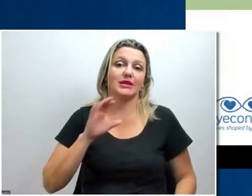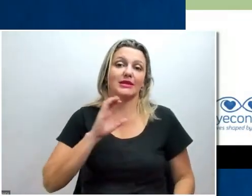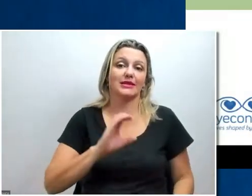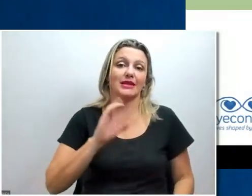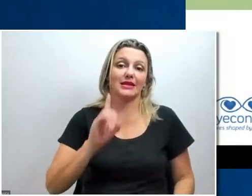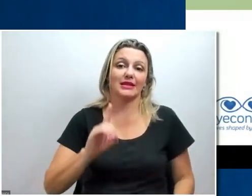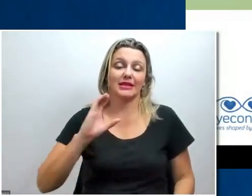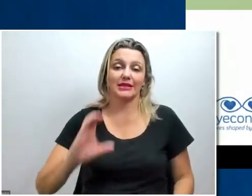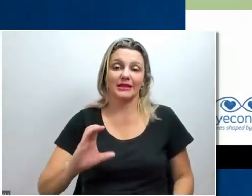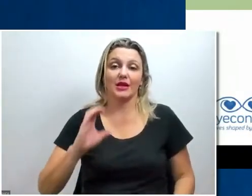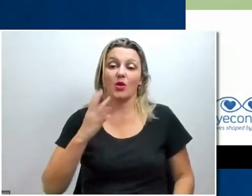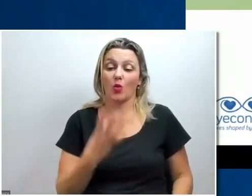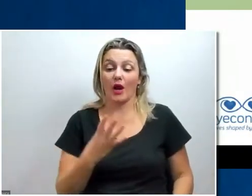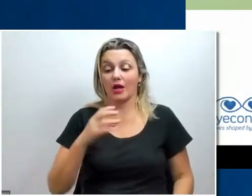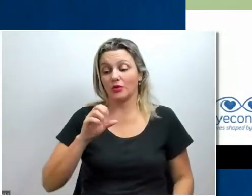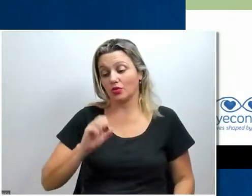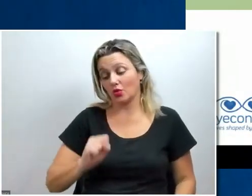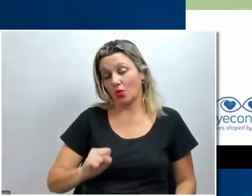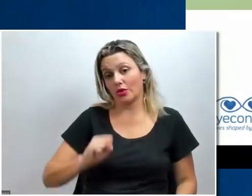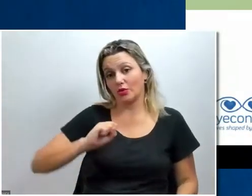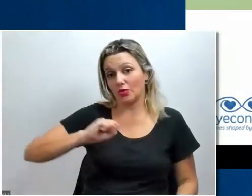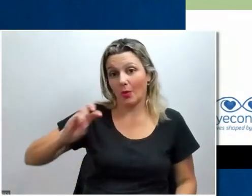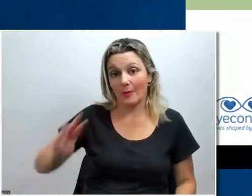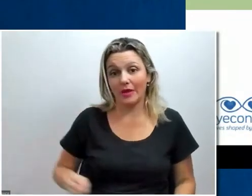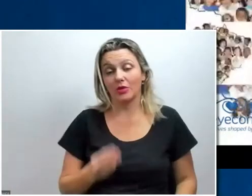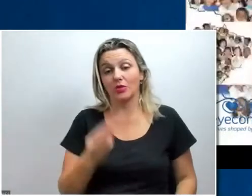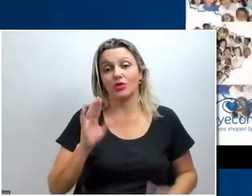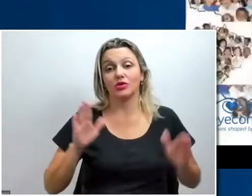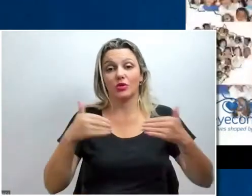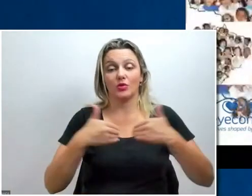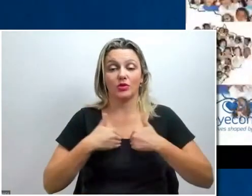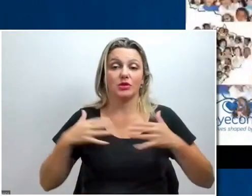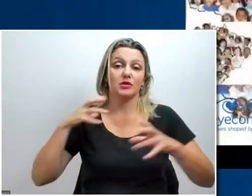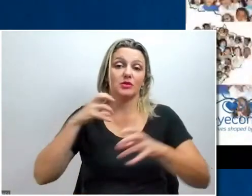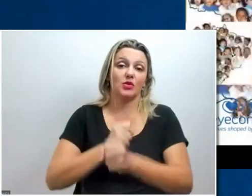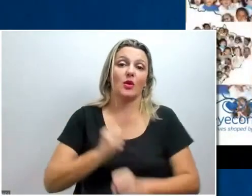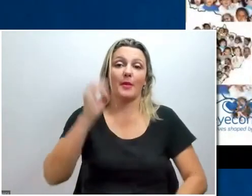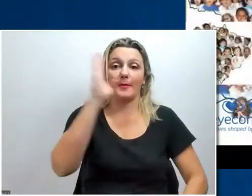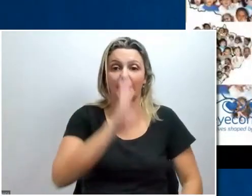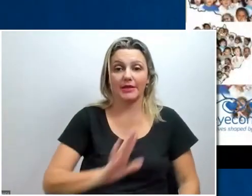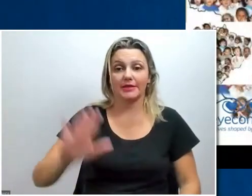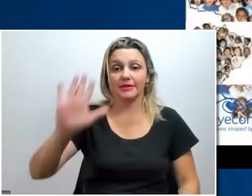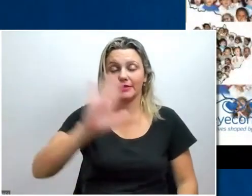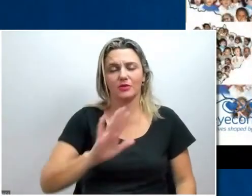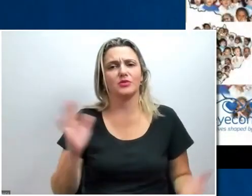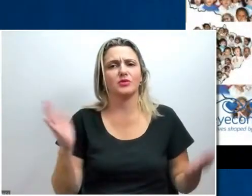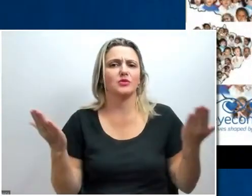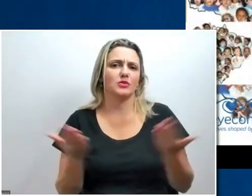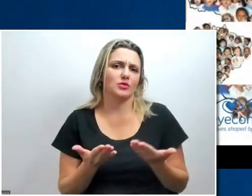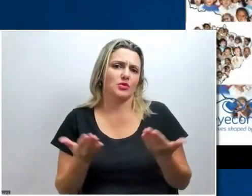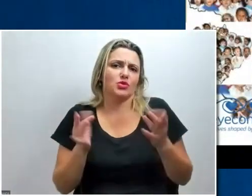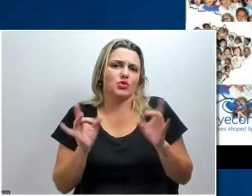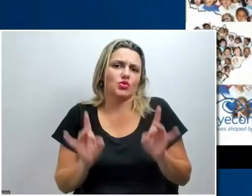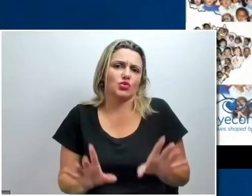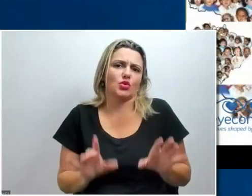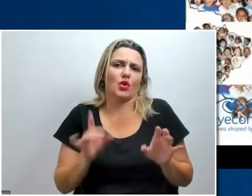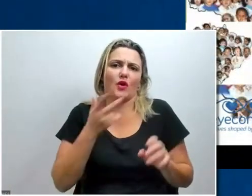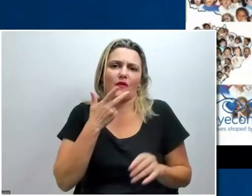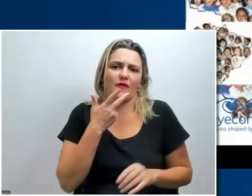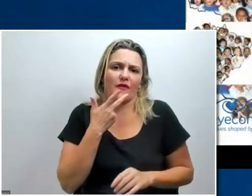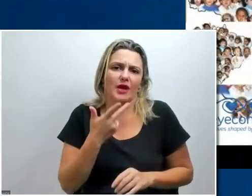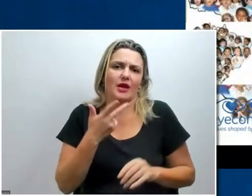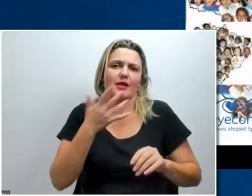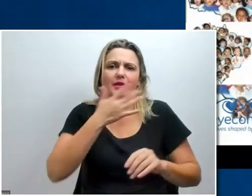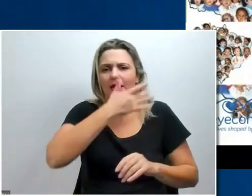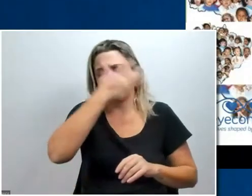4,8 milhões de autistas no Brasil. O problema, né, pessoal, é que nós não estamos falando somente da pessoa com transtorno do